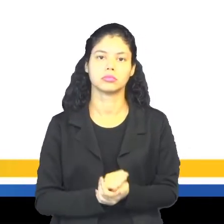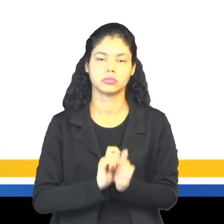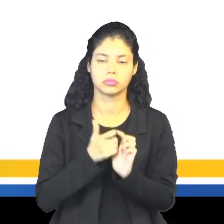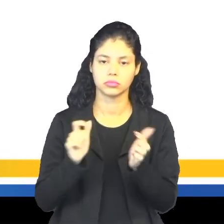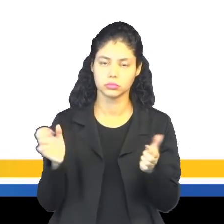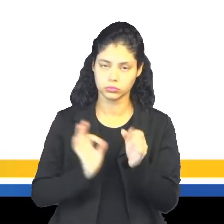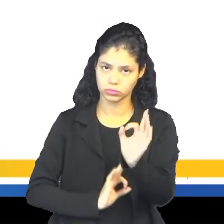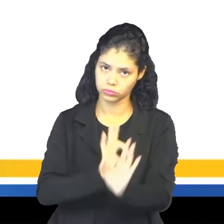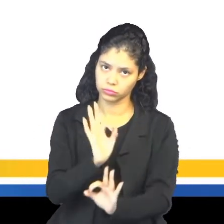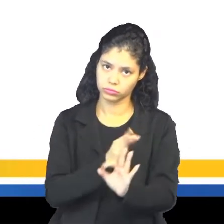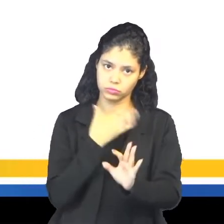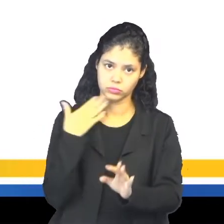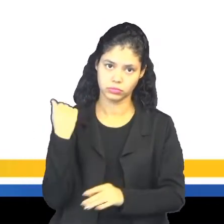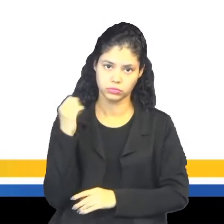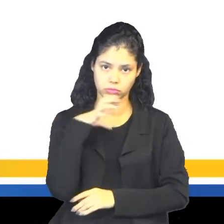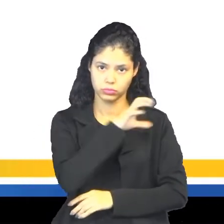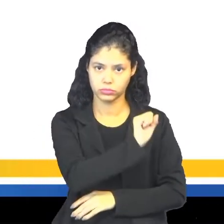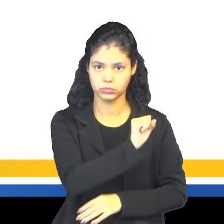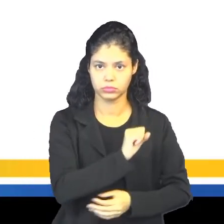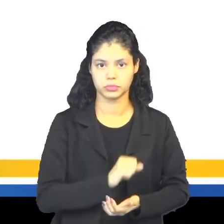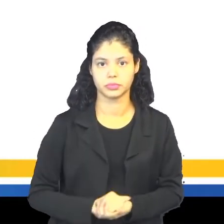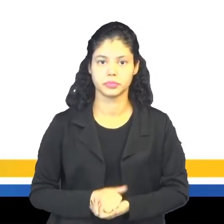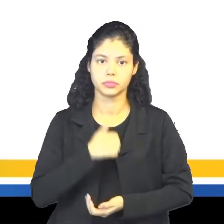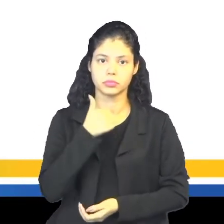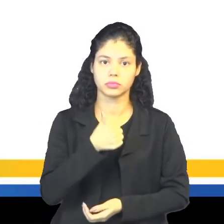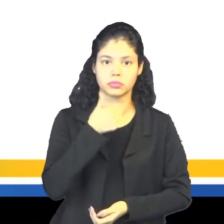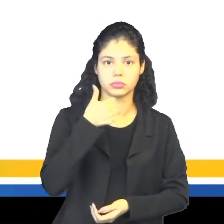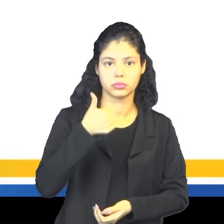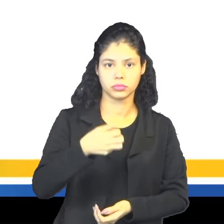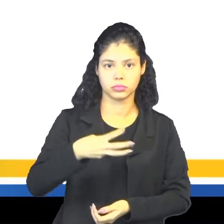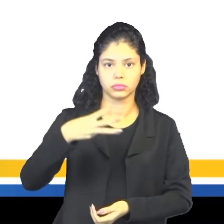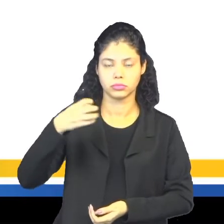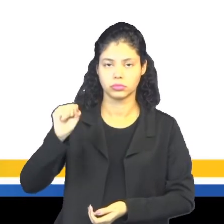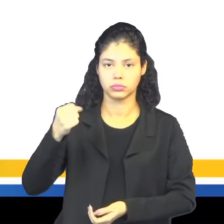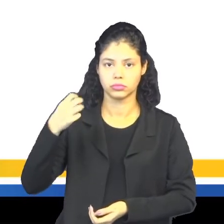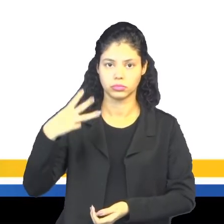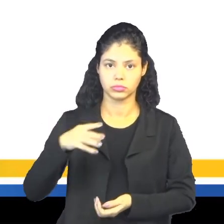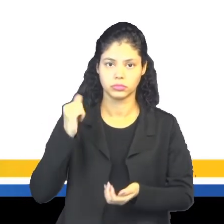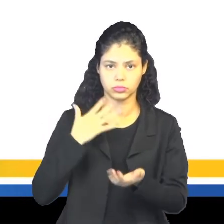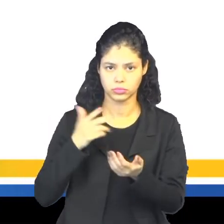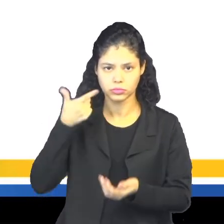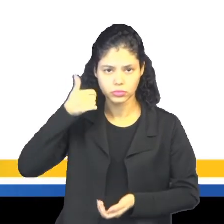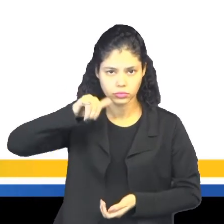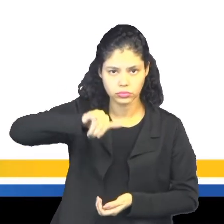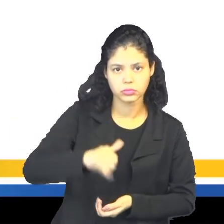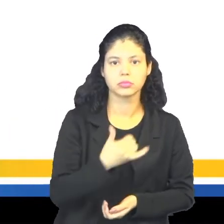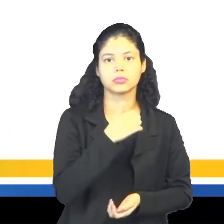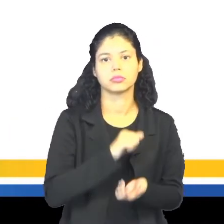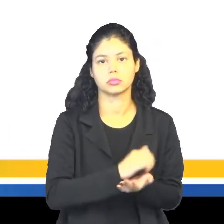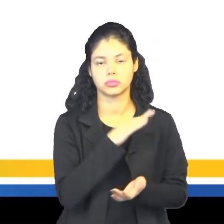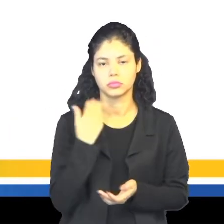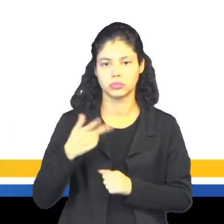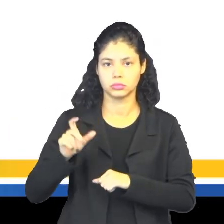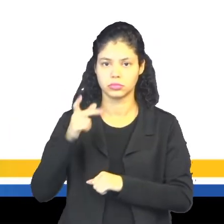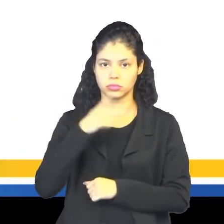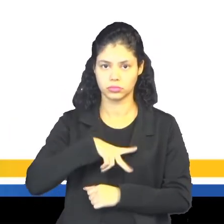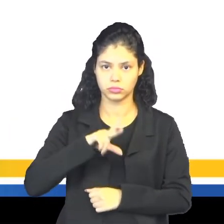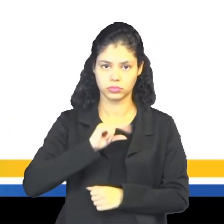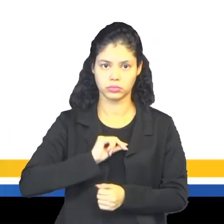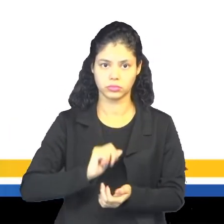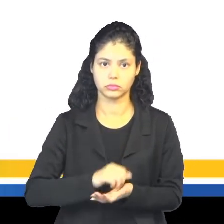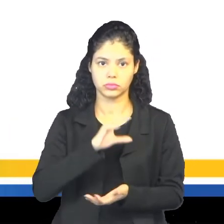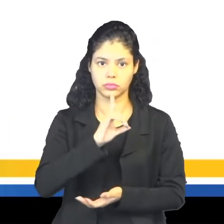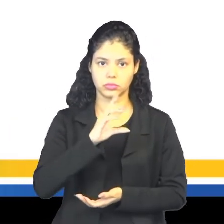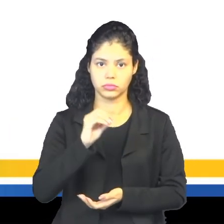organizar rapidamente. E em 1383, né, aproveitando-se aí da morte do rei português, Dom Fernando, né, o rei de